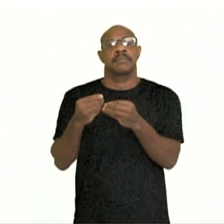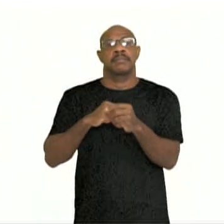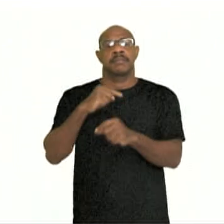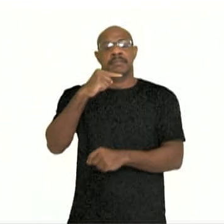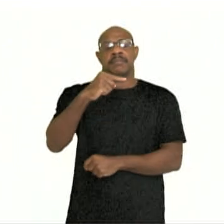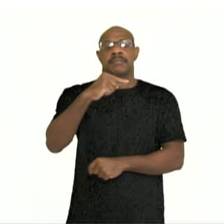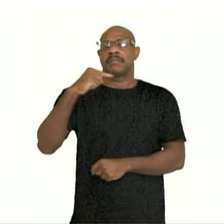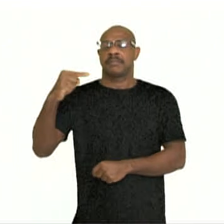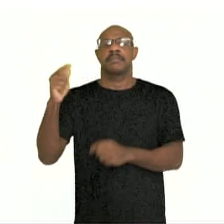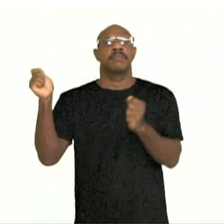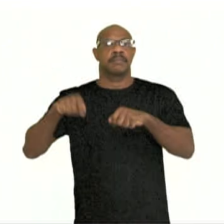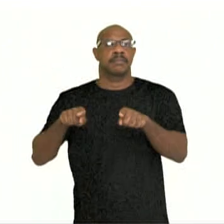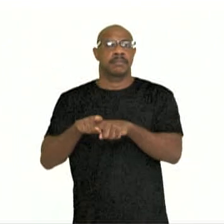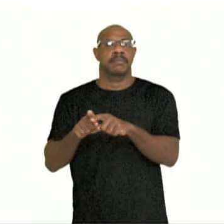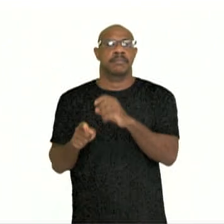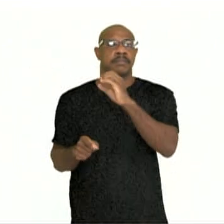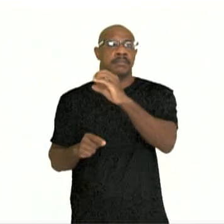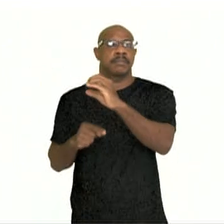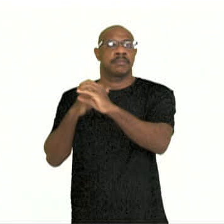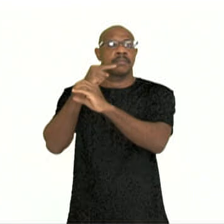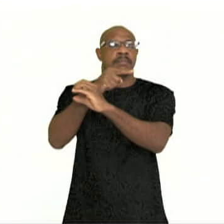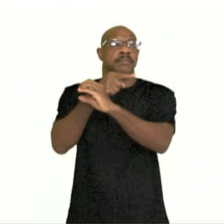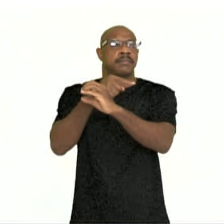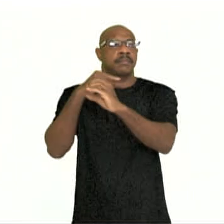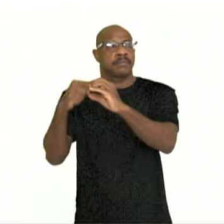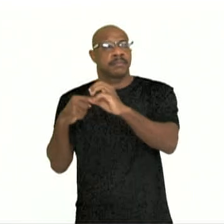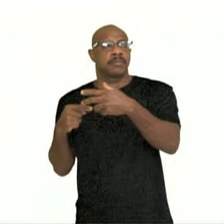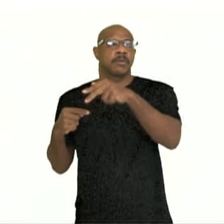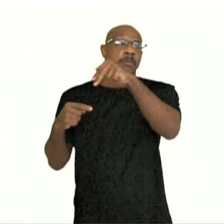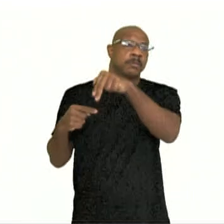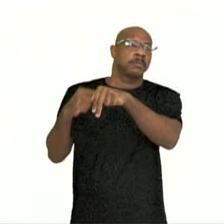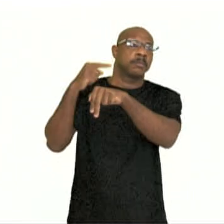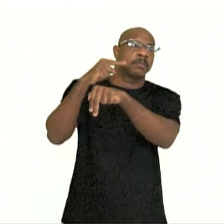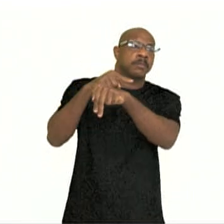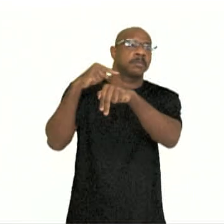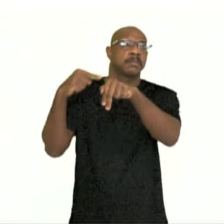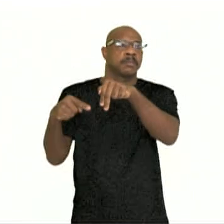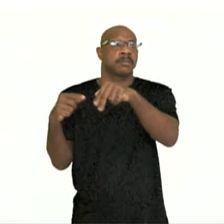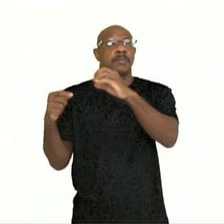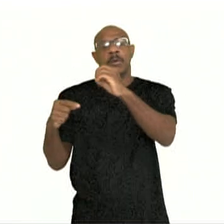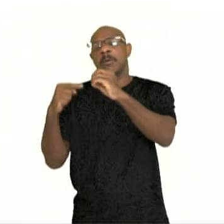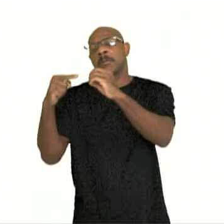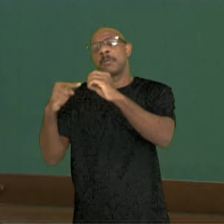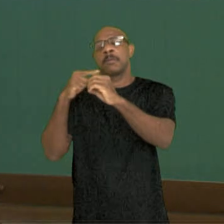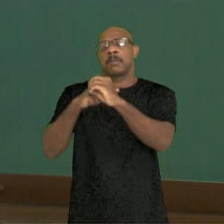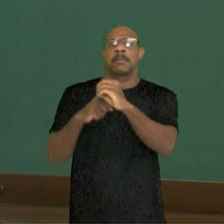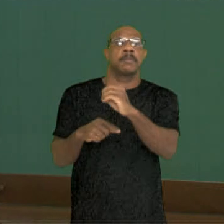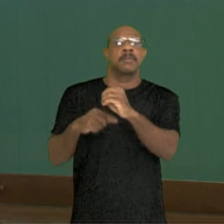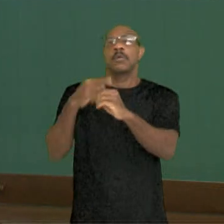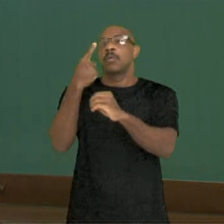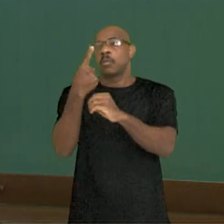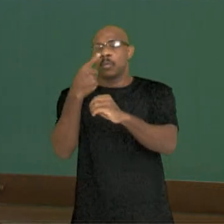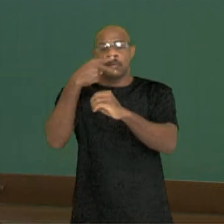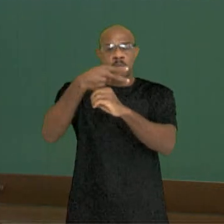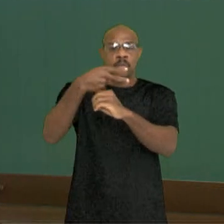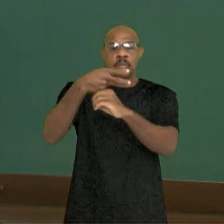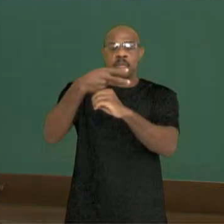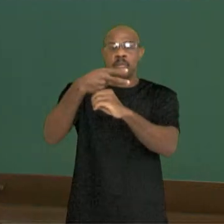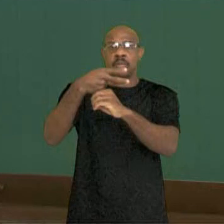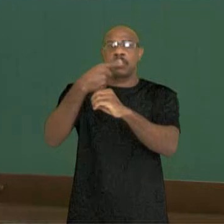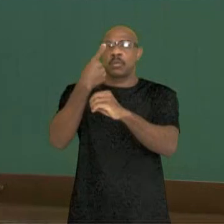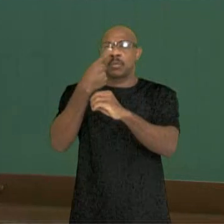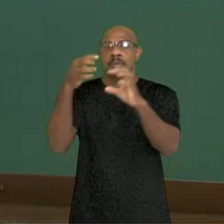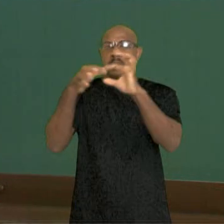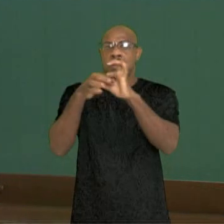traço. Um traço, uma ligação química. 2 traços, 2 ligações químicas. 3, uma ligação